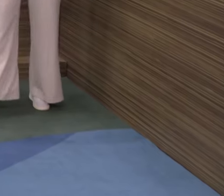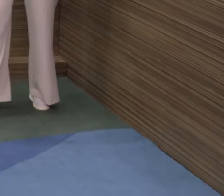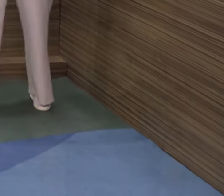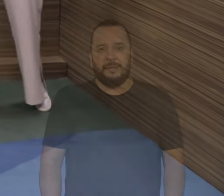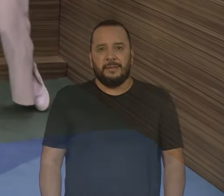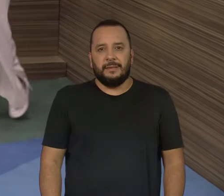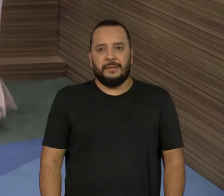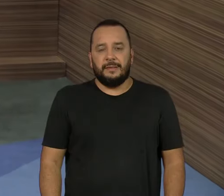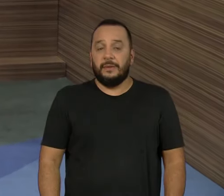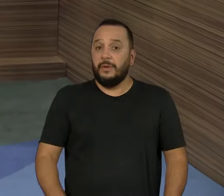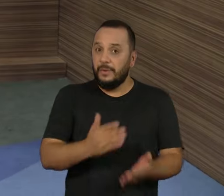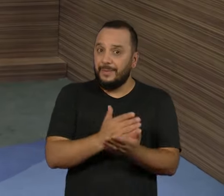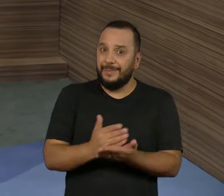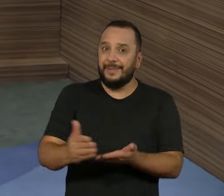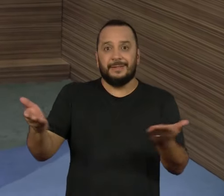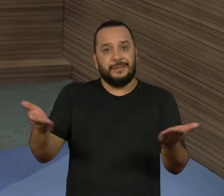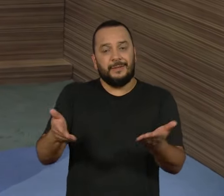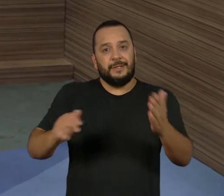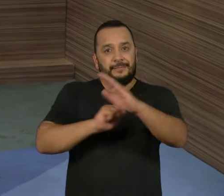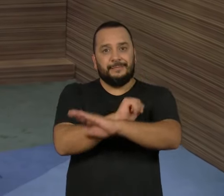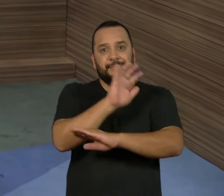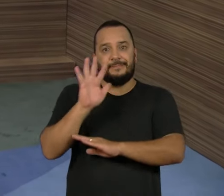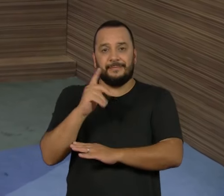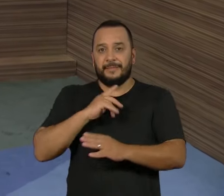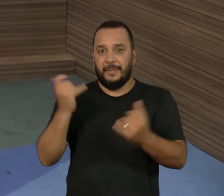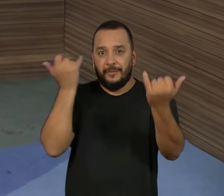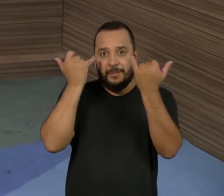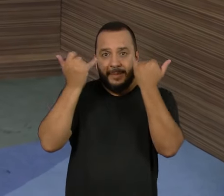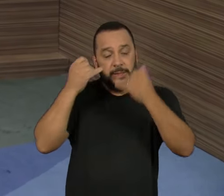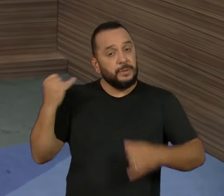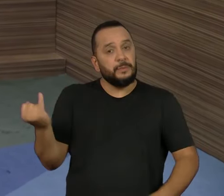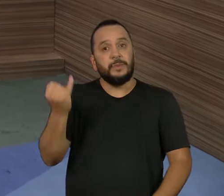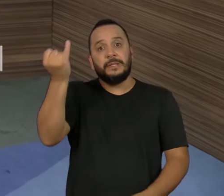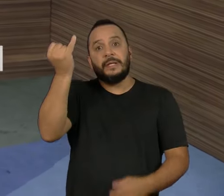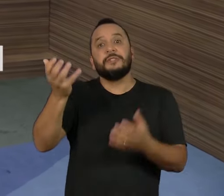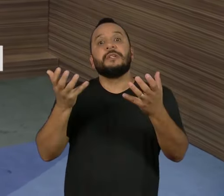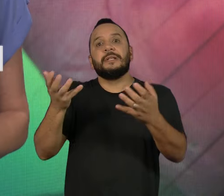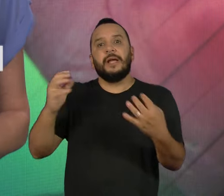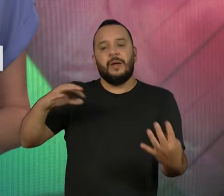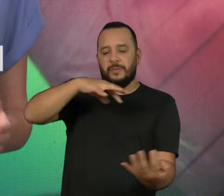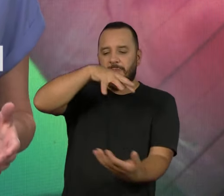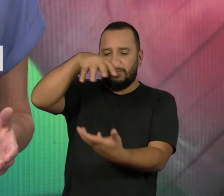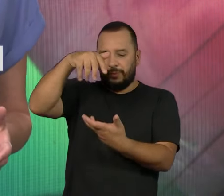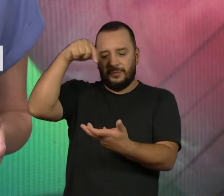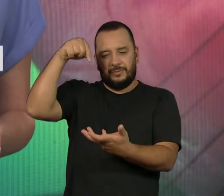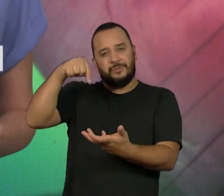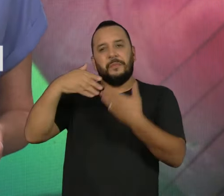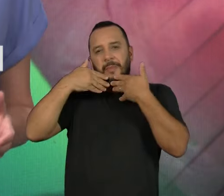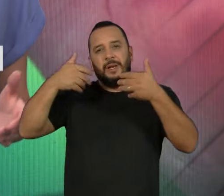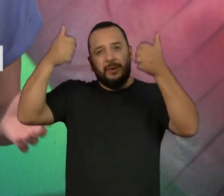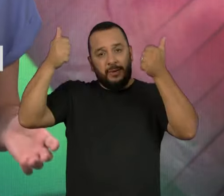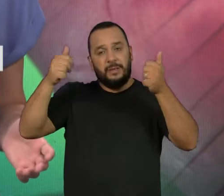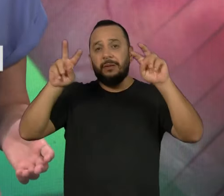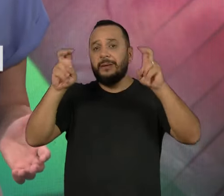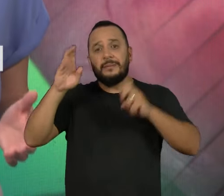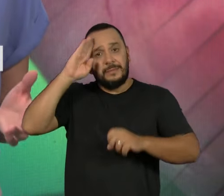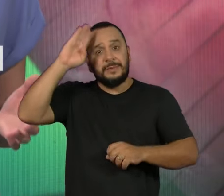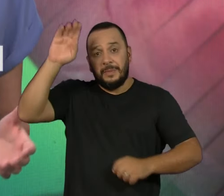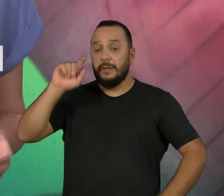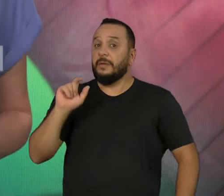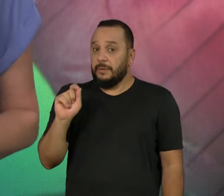Está no ar o Repórter Eco, com informações importantes na busca de um mundo melhor. Os temas principais: um